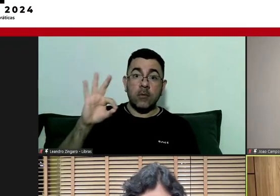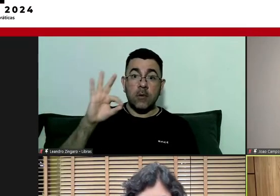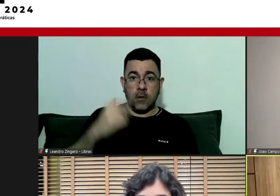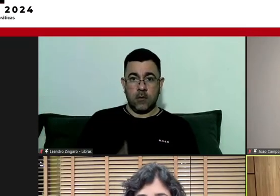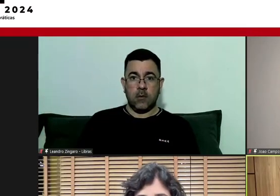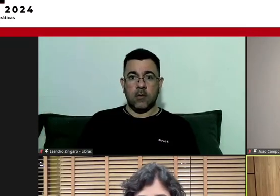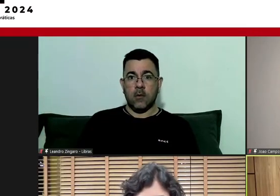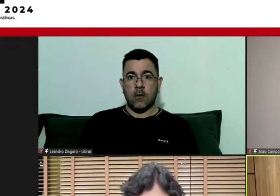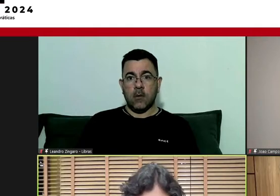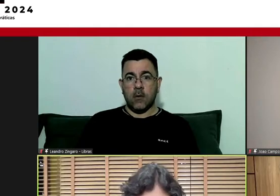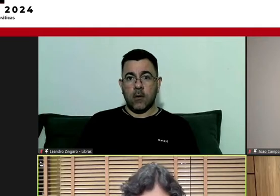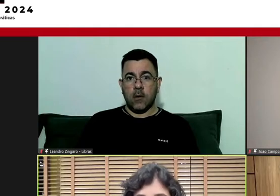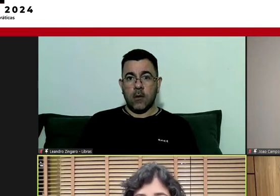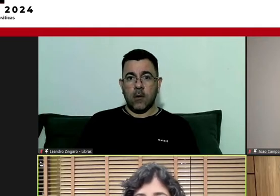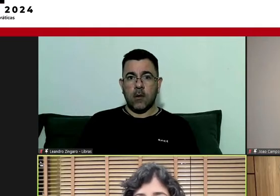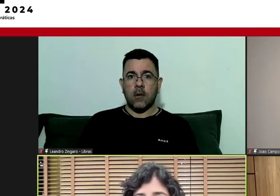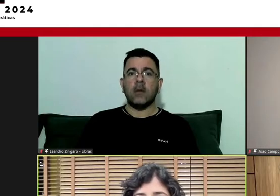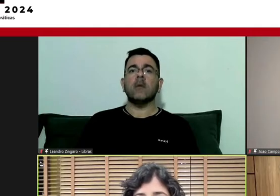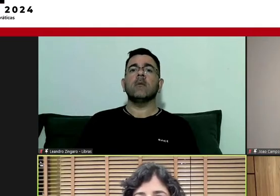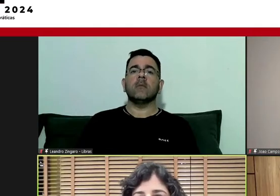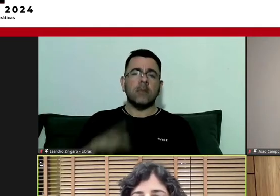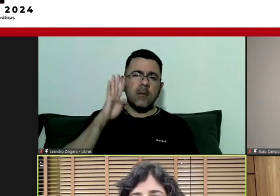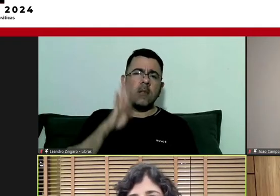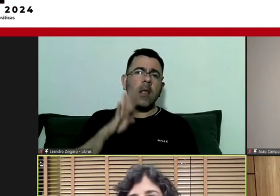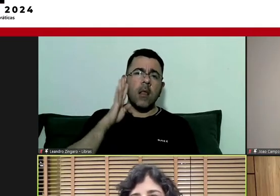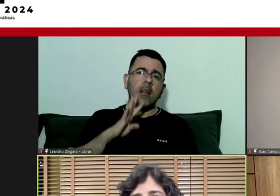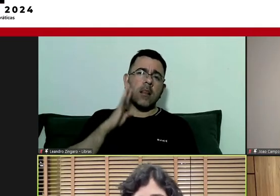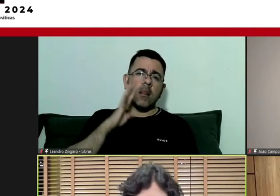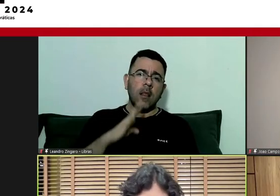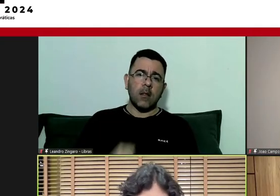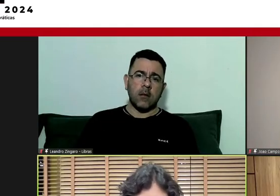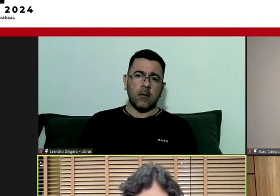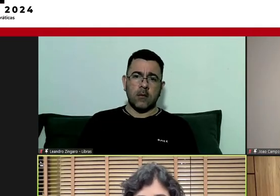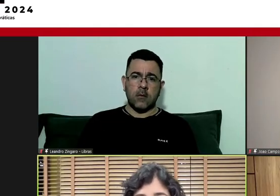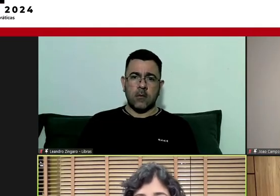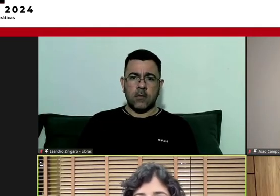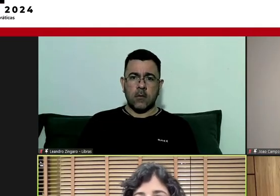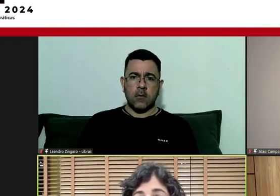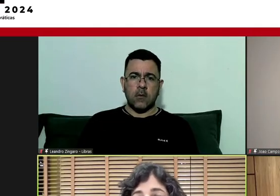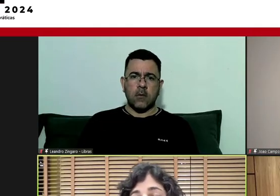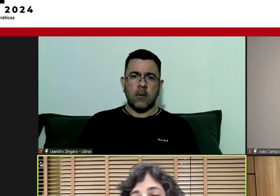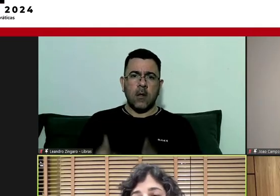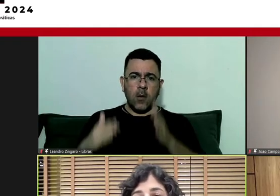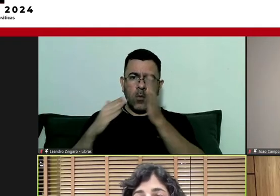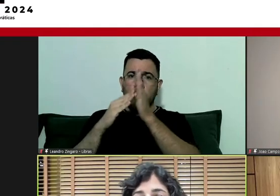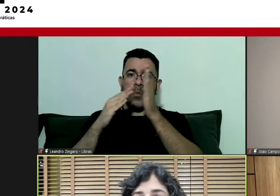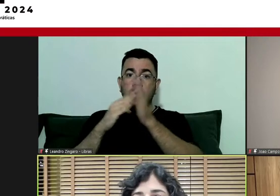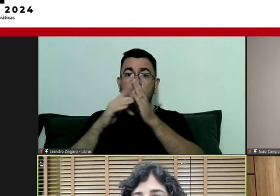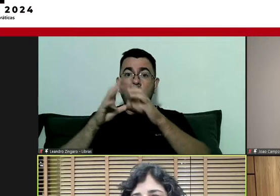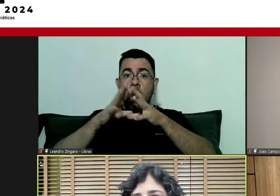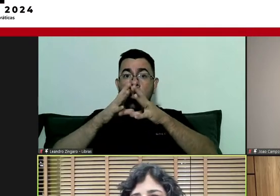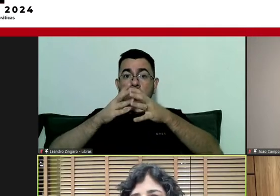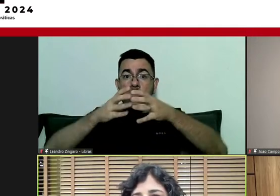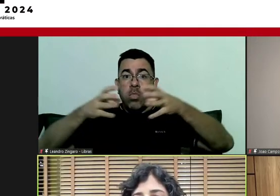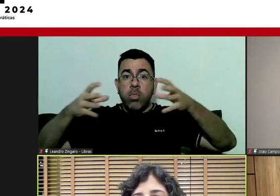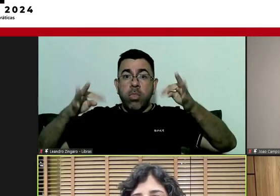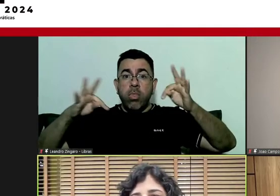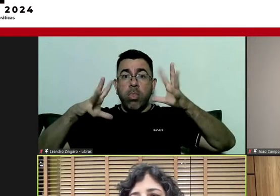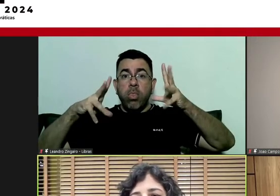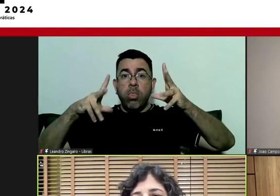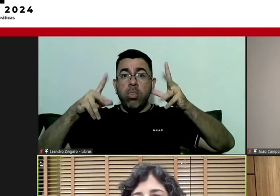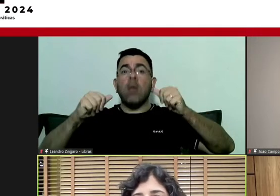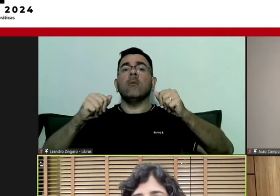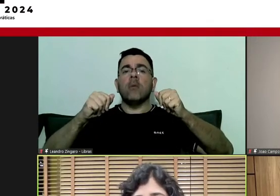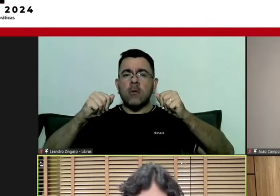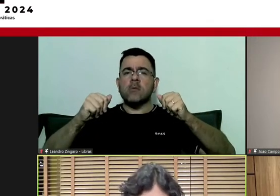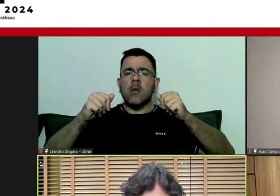aprovação Com certeza é um projeto que mexe aí com a cidade inteira um não são vários né que se